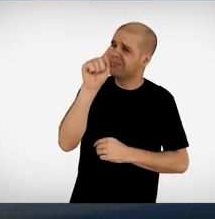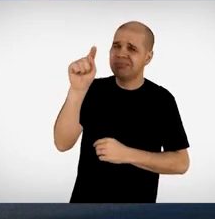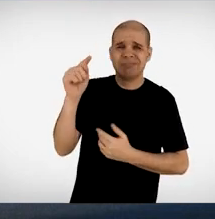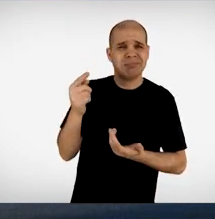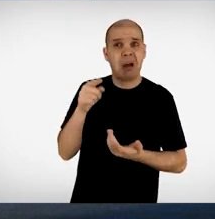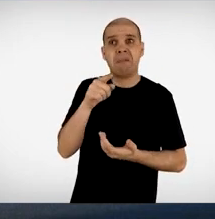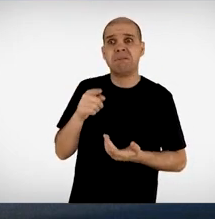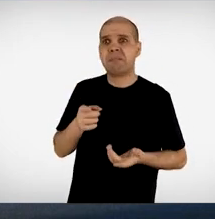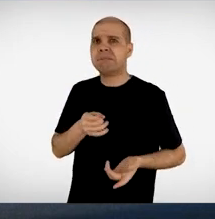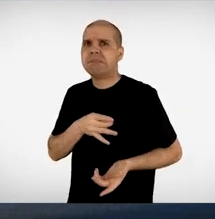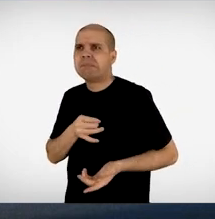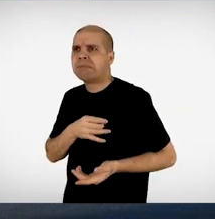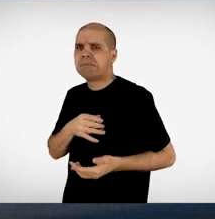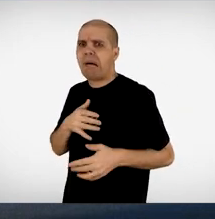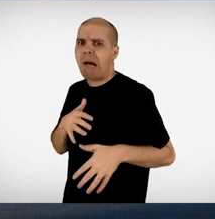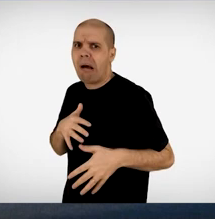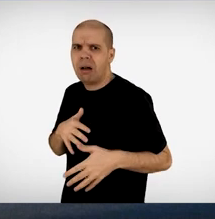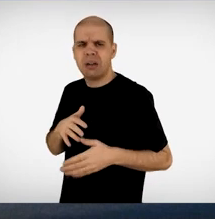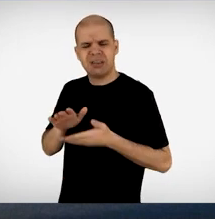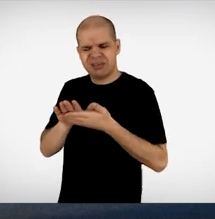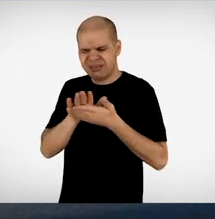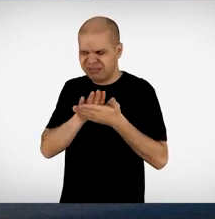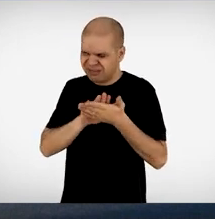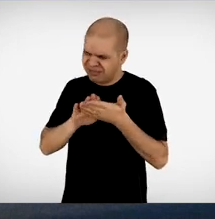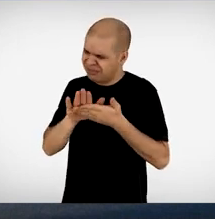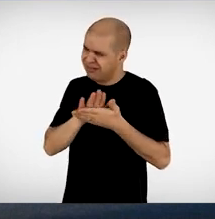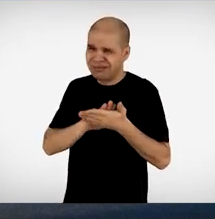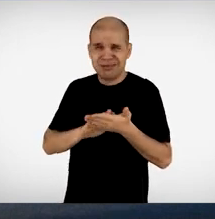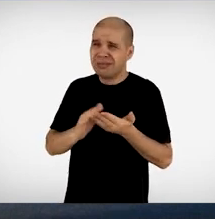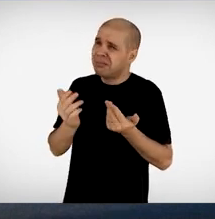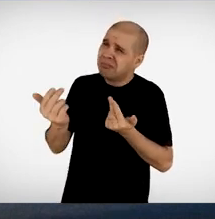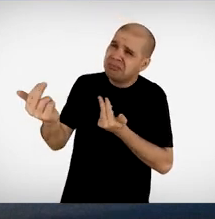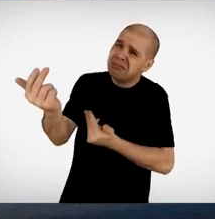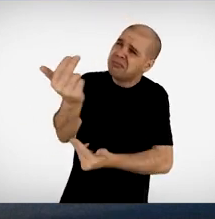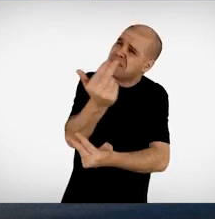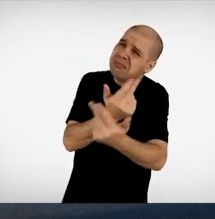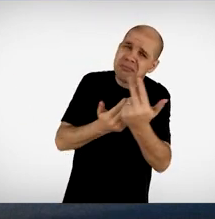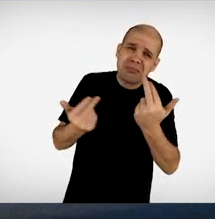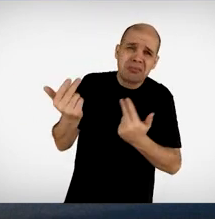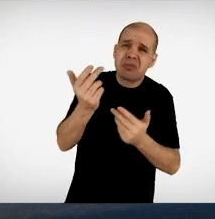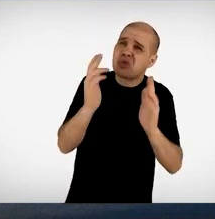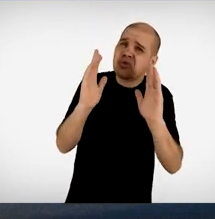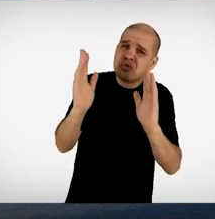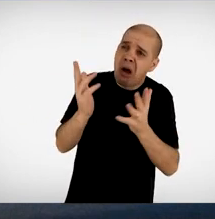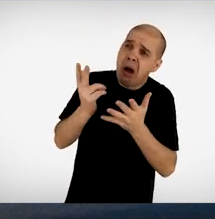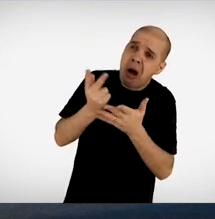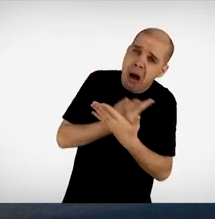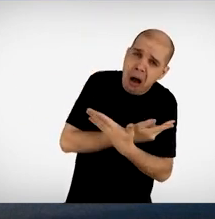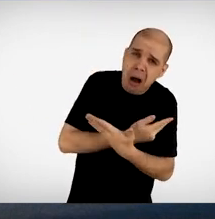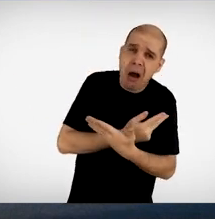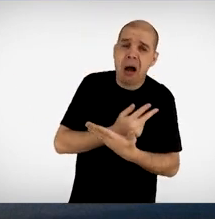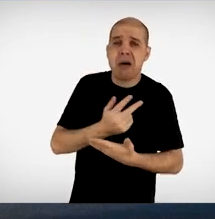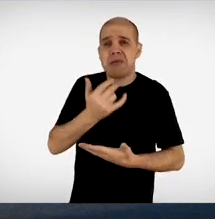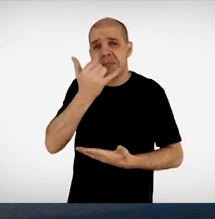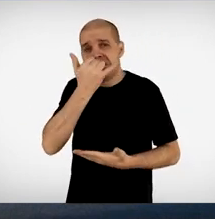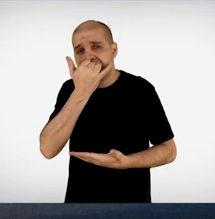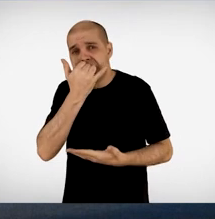se autonarrar é muito narrar todo mundo, né? Não sei se vocês concordam com isso. É um